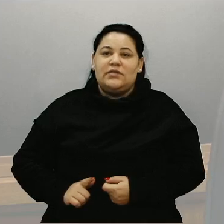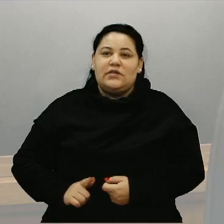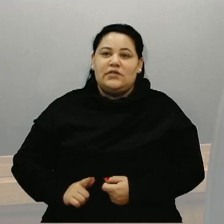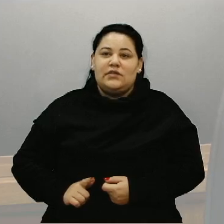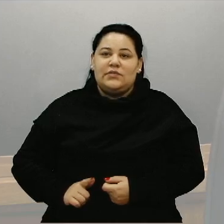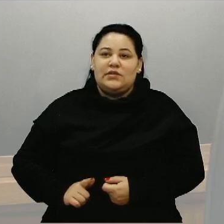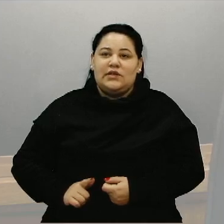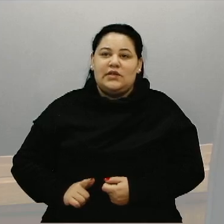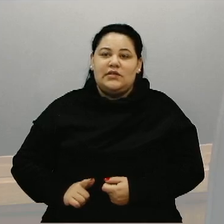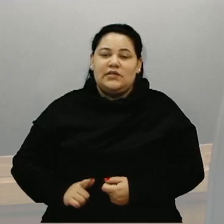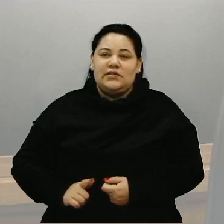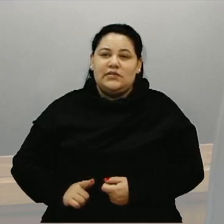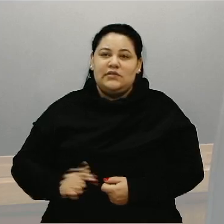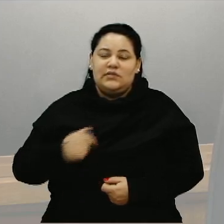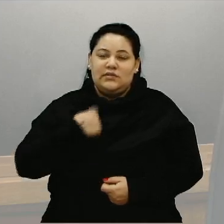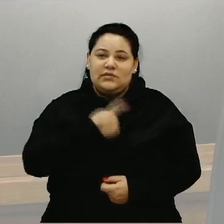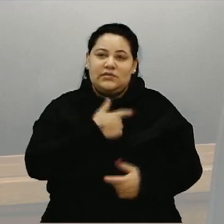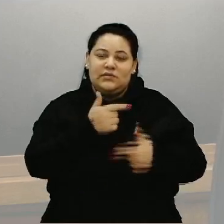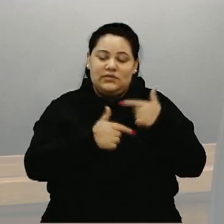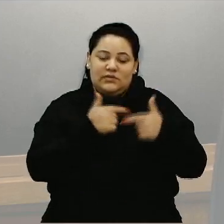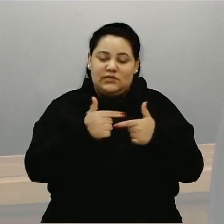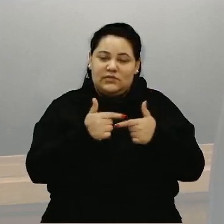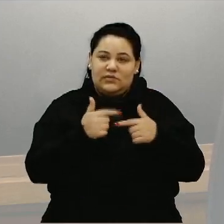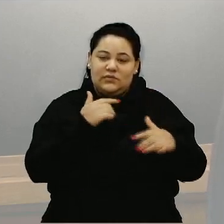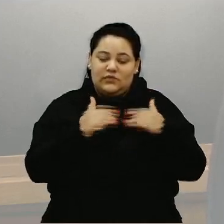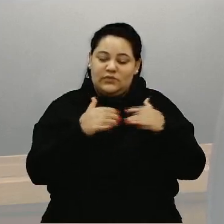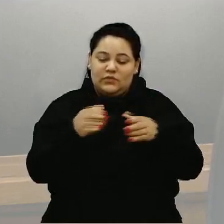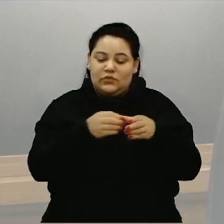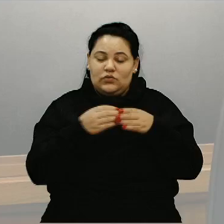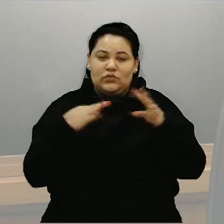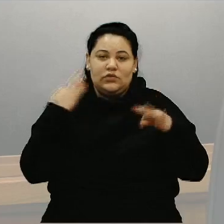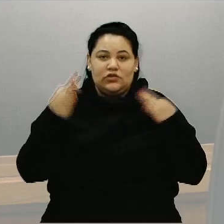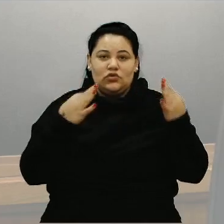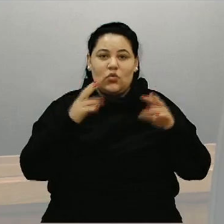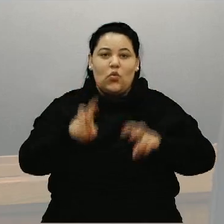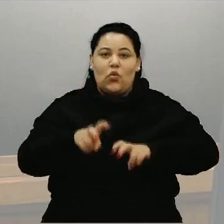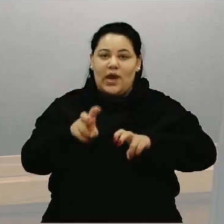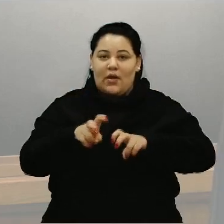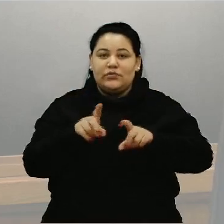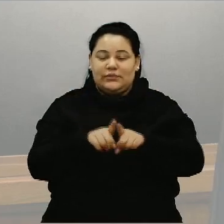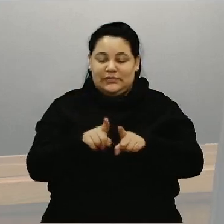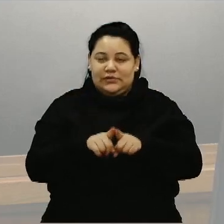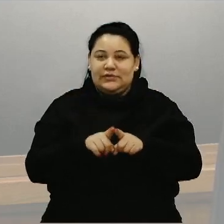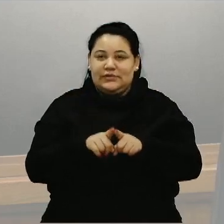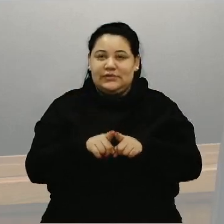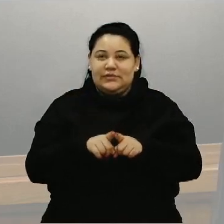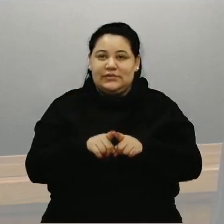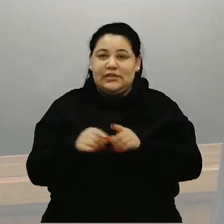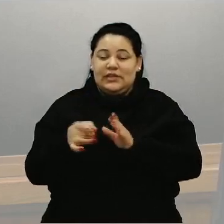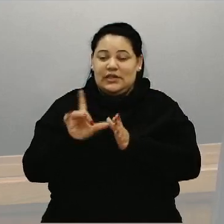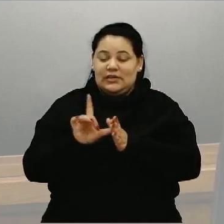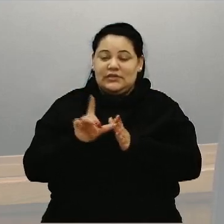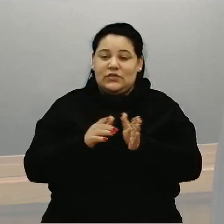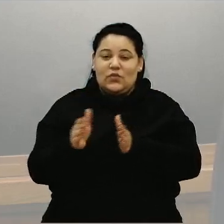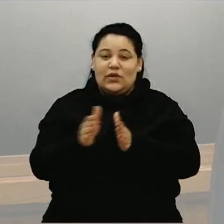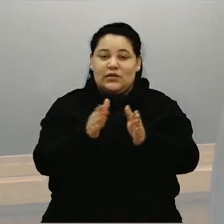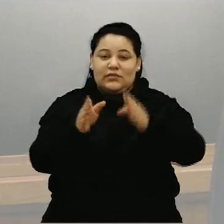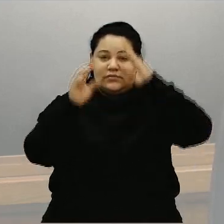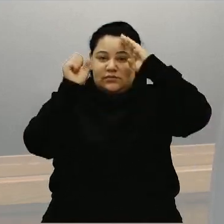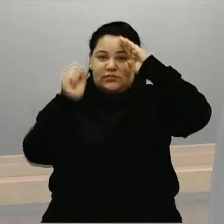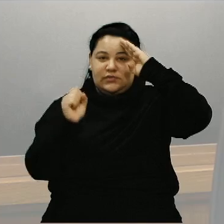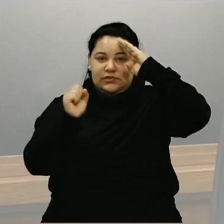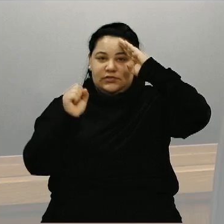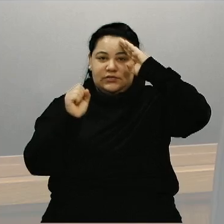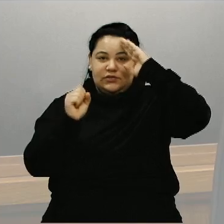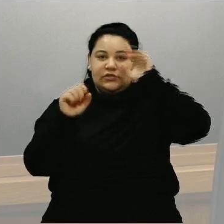trabalhava um pouco os roteiros turísticos rurais, e aquela parte antes, né, ali na Estrada do Imigrante, também